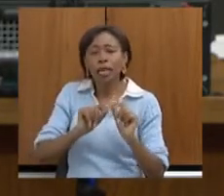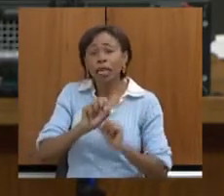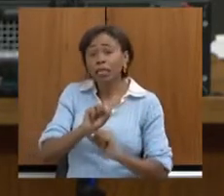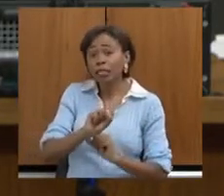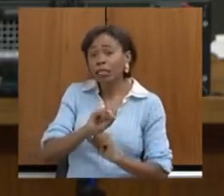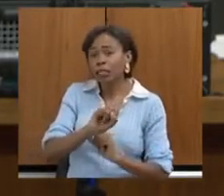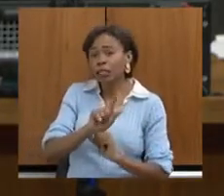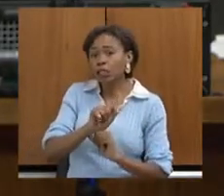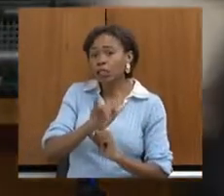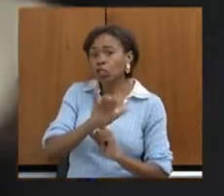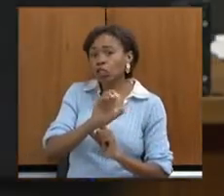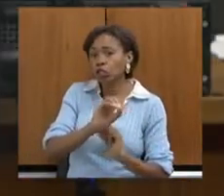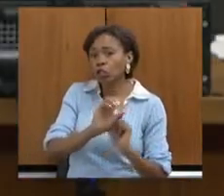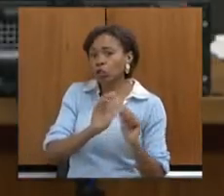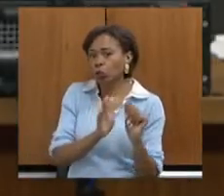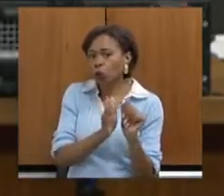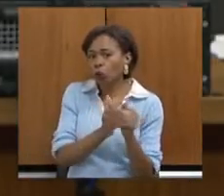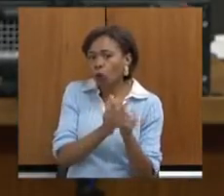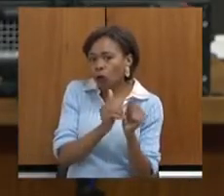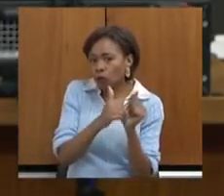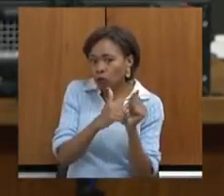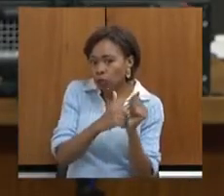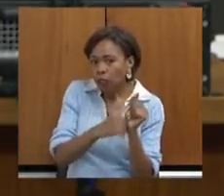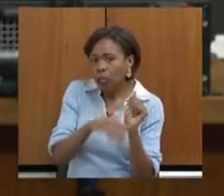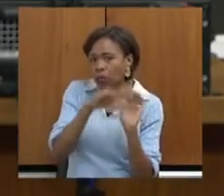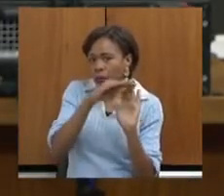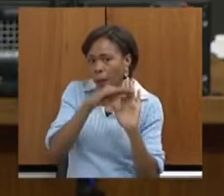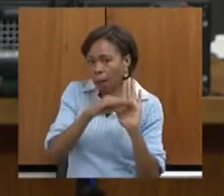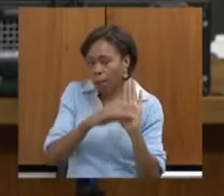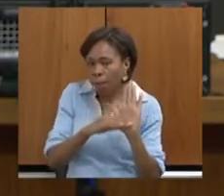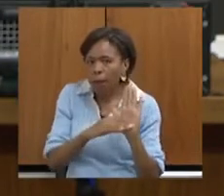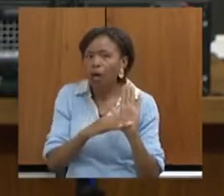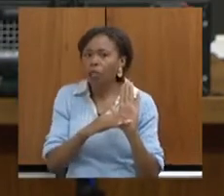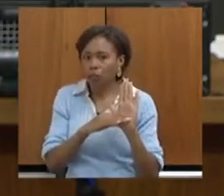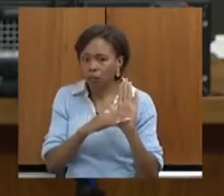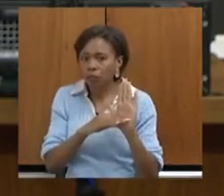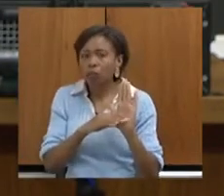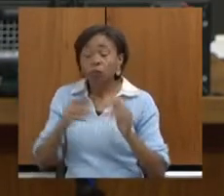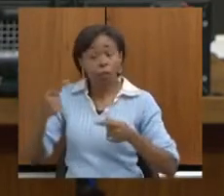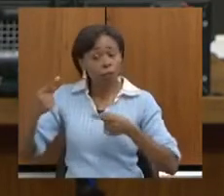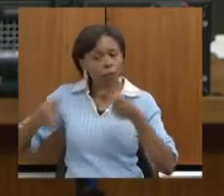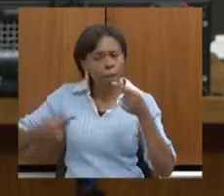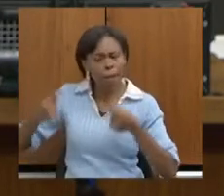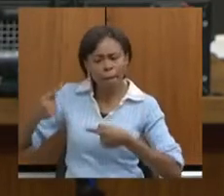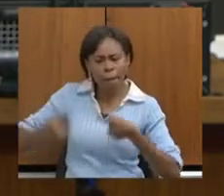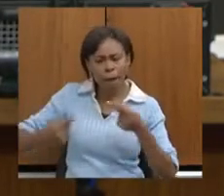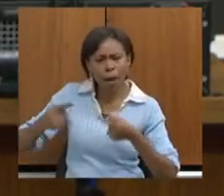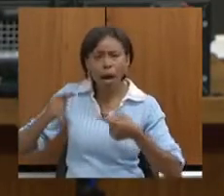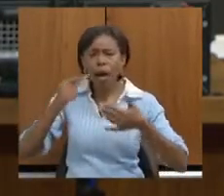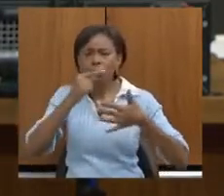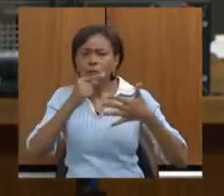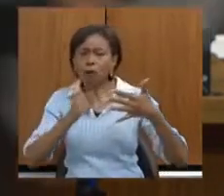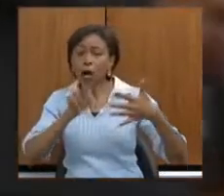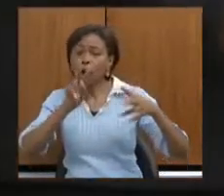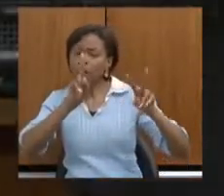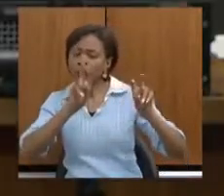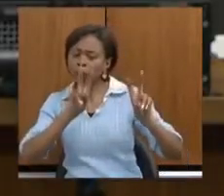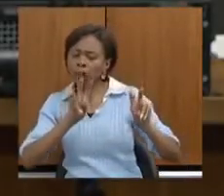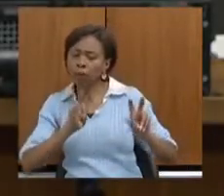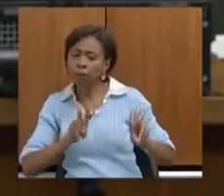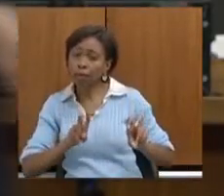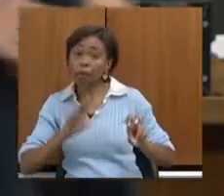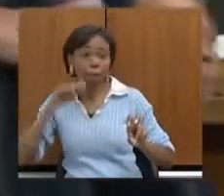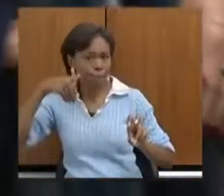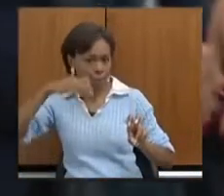das cláusulas a gente tem tentado debater alguns temas mais relevantes do junto comunidade